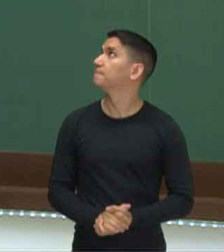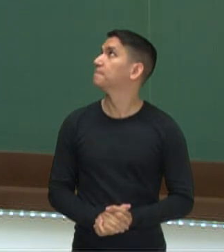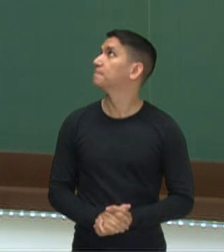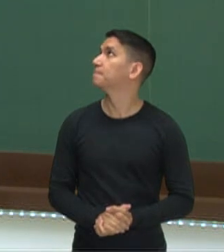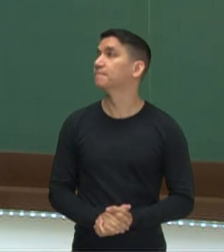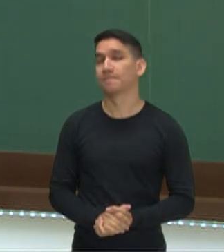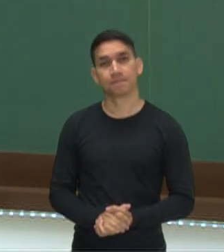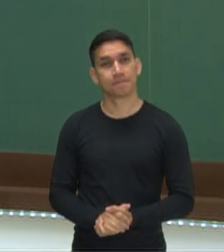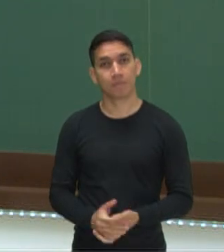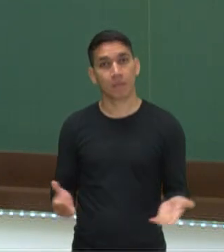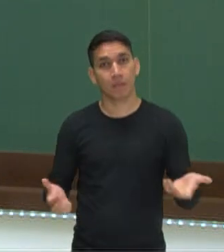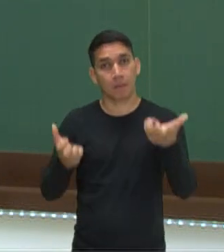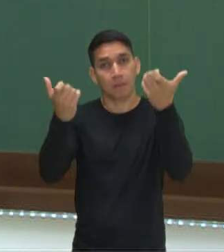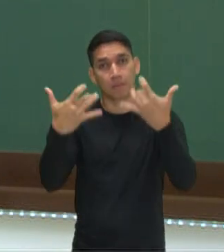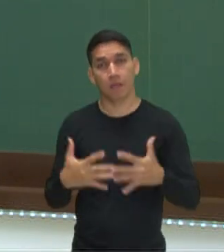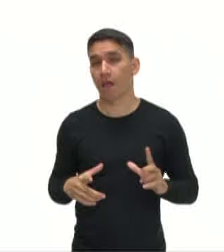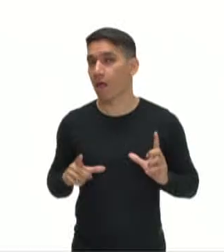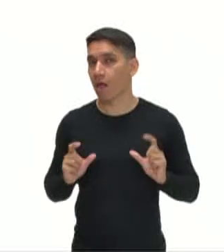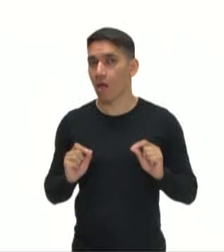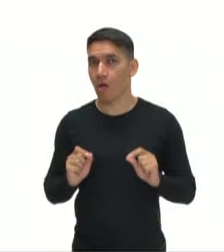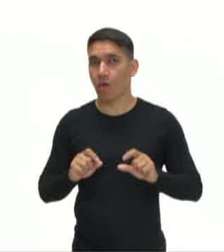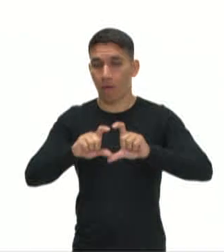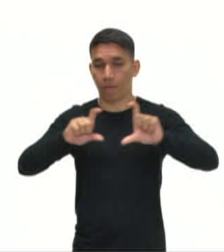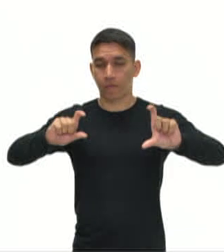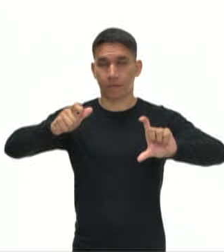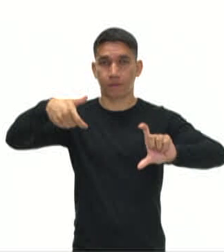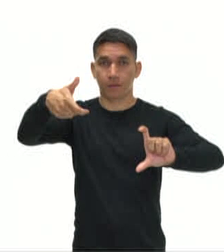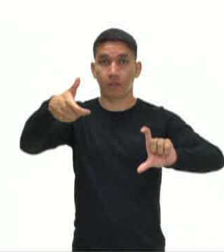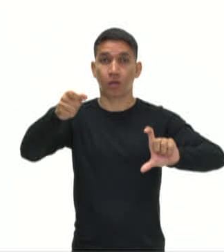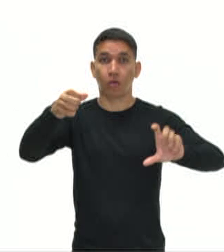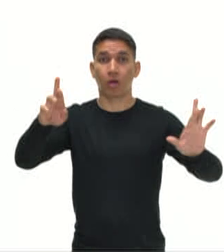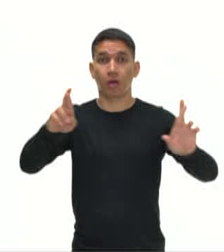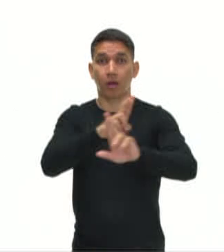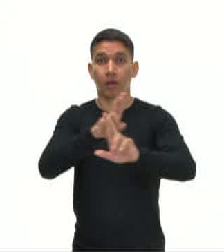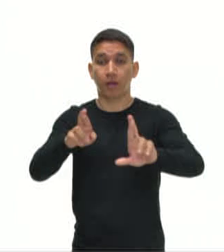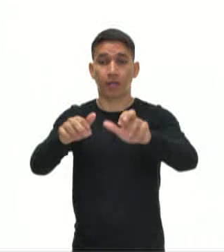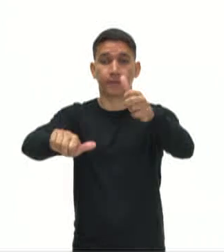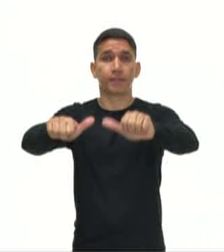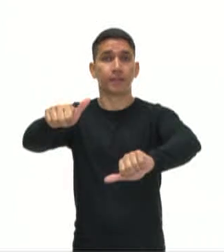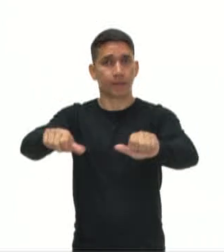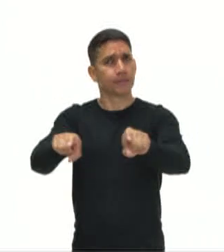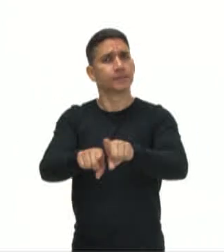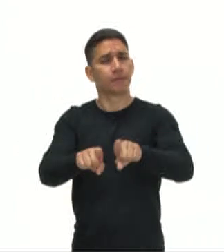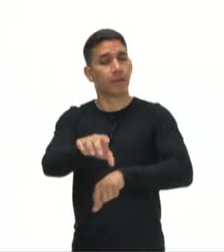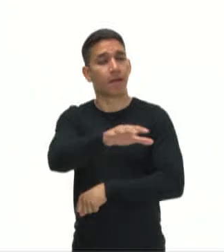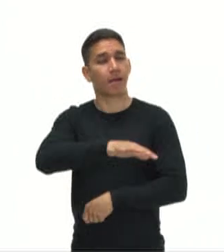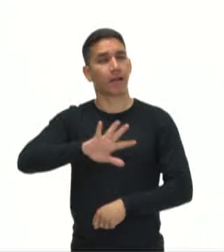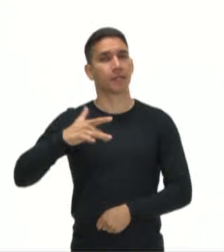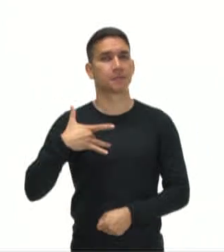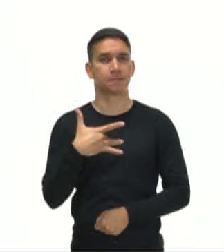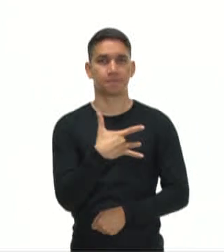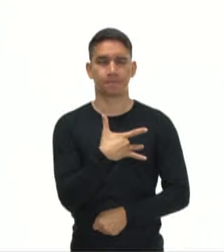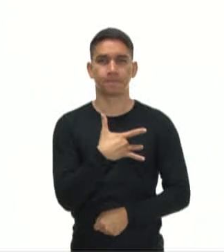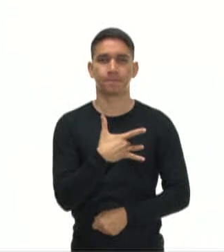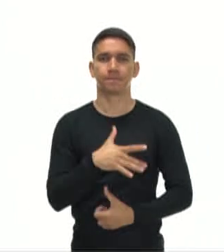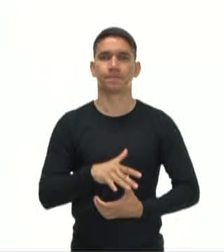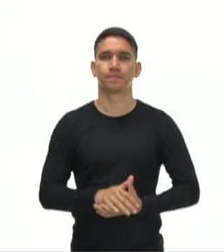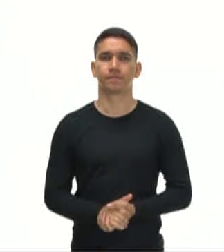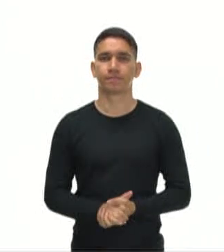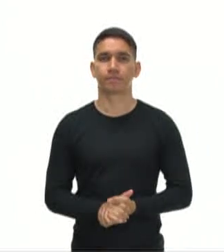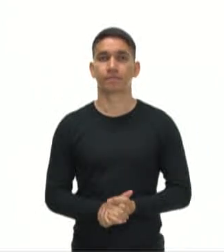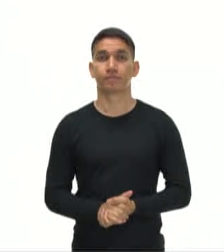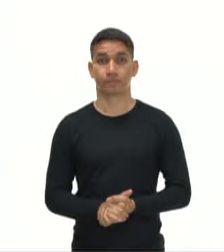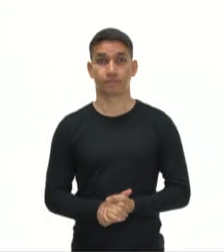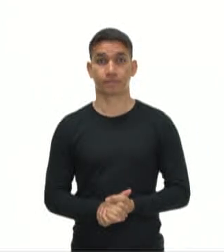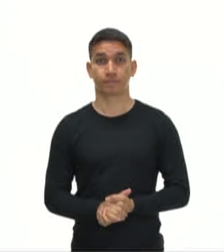Agora vamos falar um pouquinho sobre a função exponencial na química e também na saúde. A